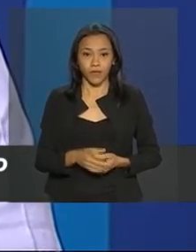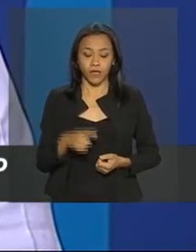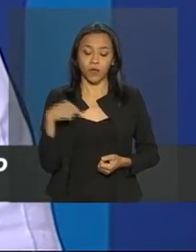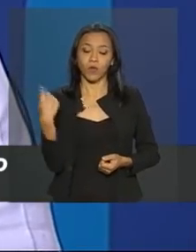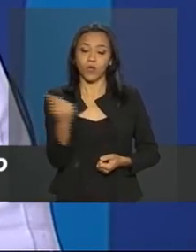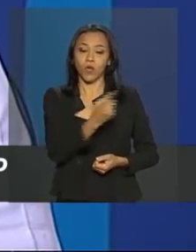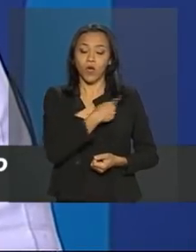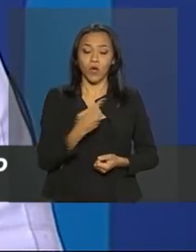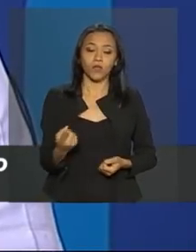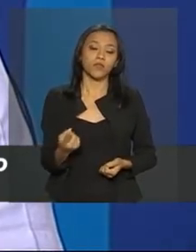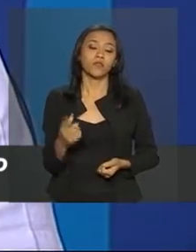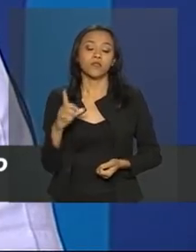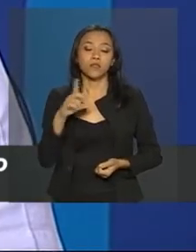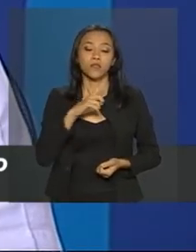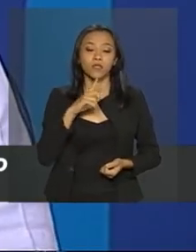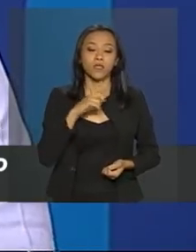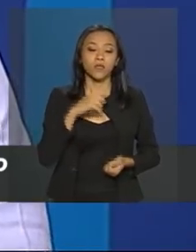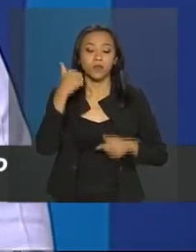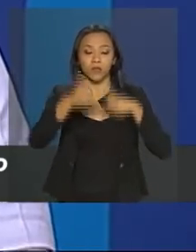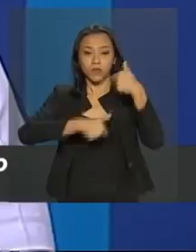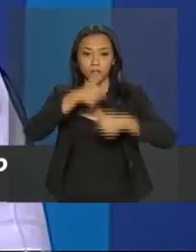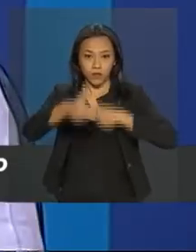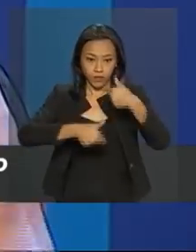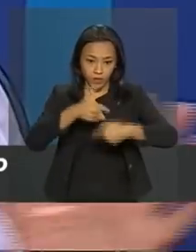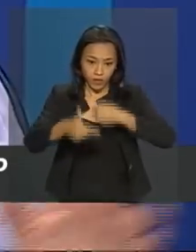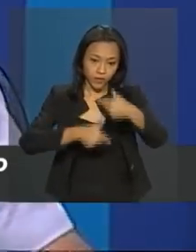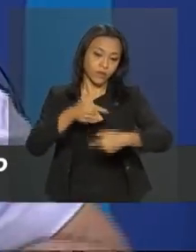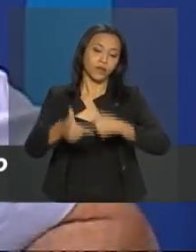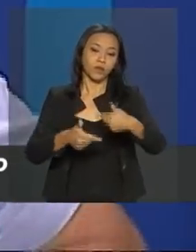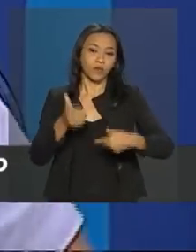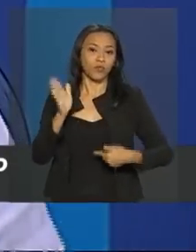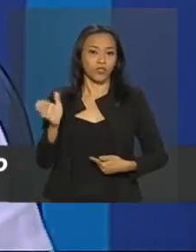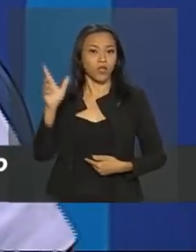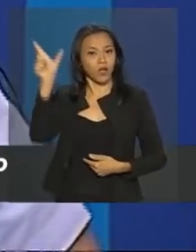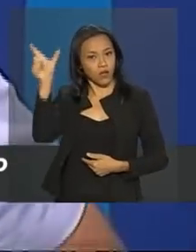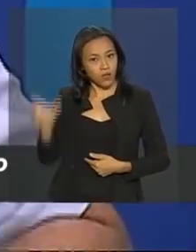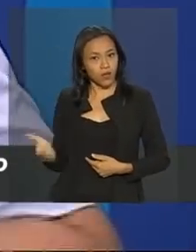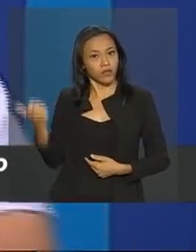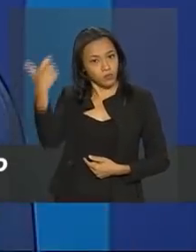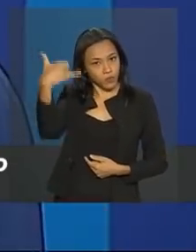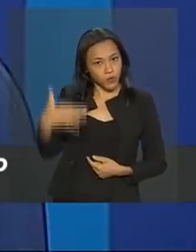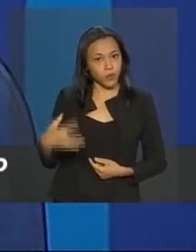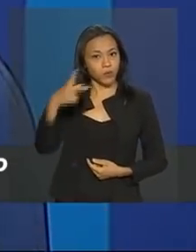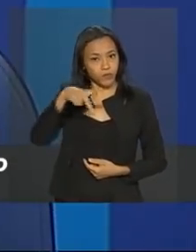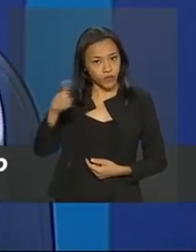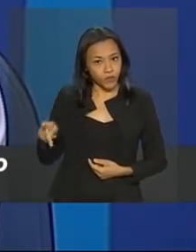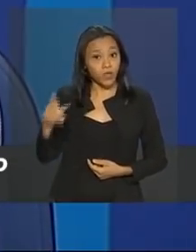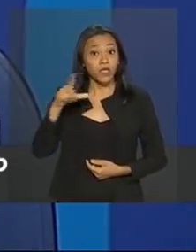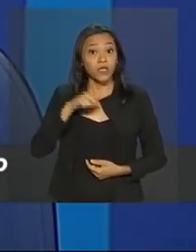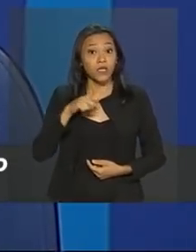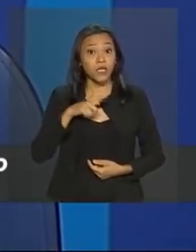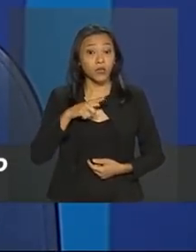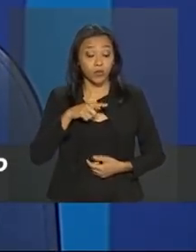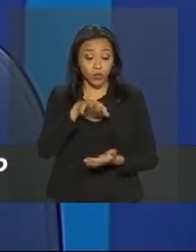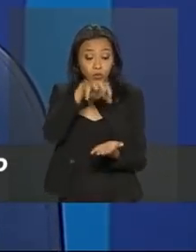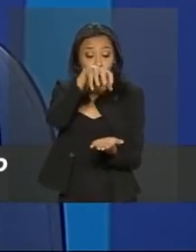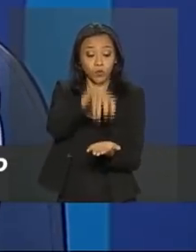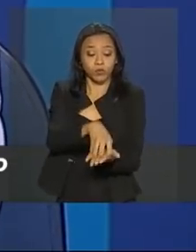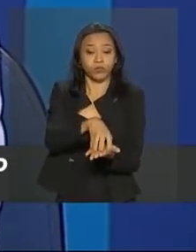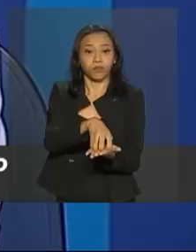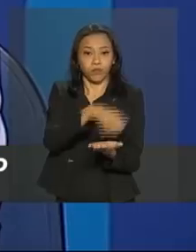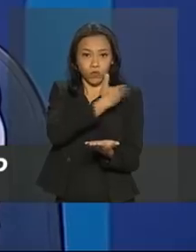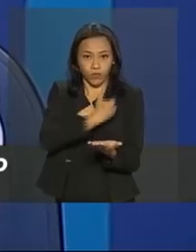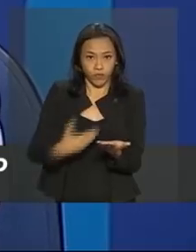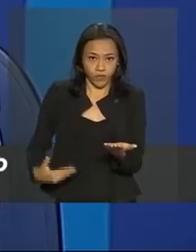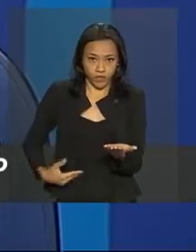estaremos trabalhando como disse a professora maria inês nós temos um centro integrado de comando e controle nacional